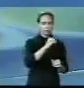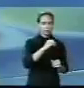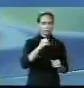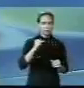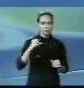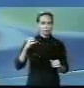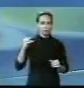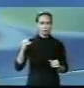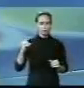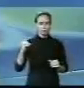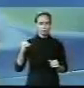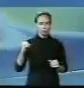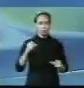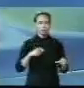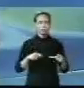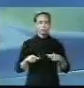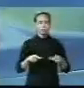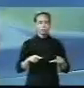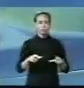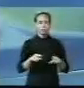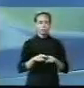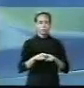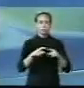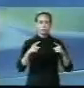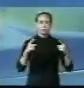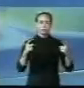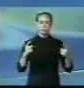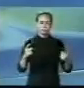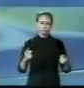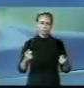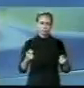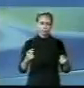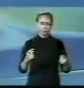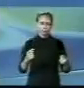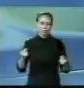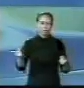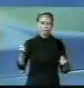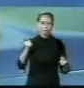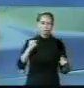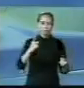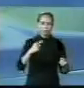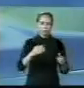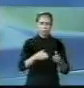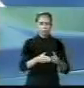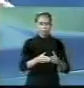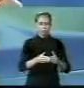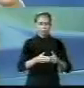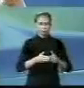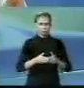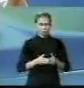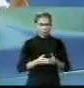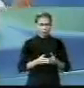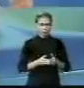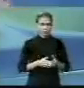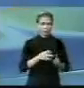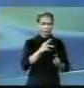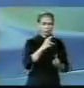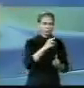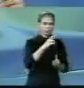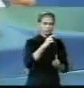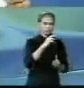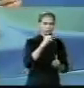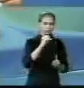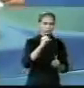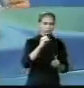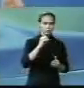mas somente se vier da requisição de for do meu servidor de proxy. Se vier das estações,